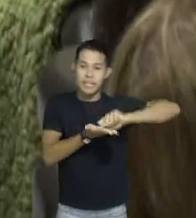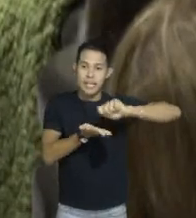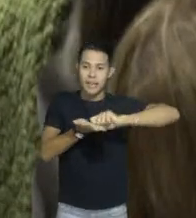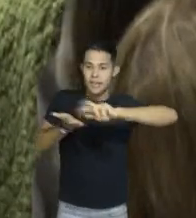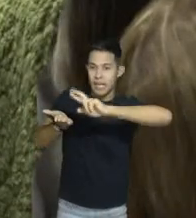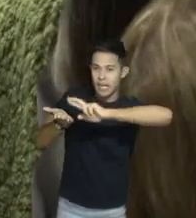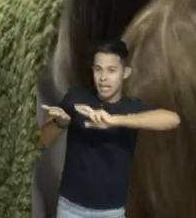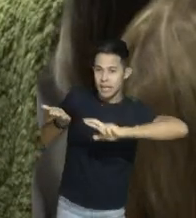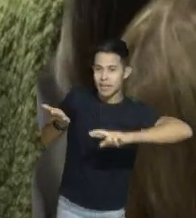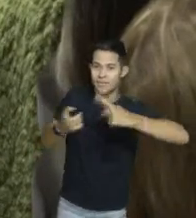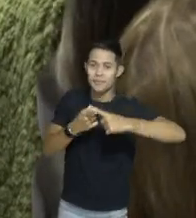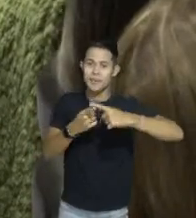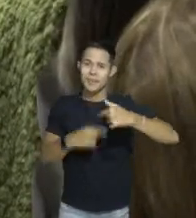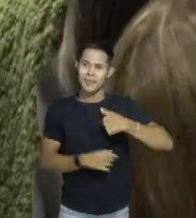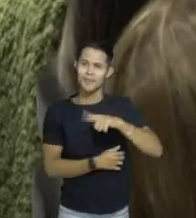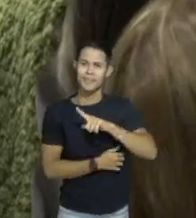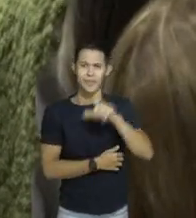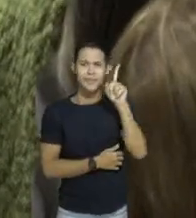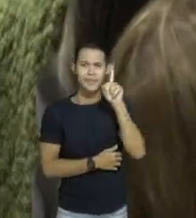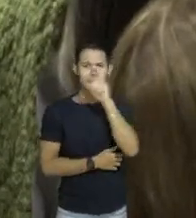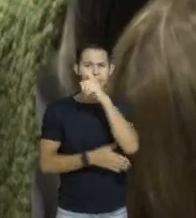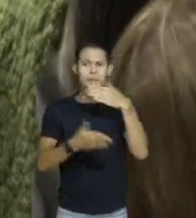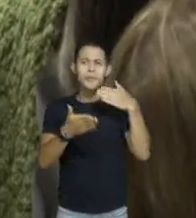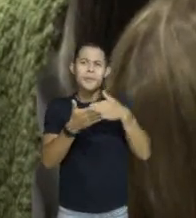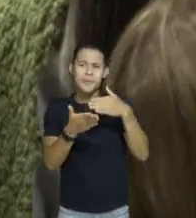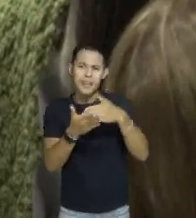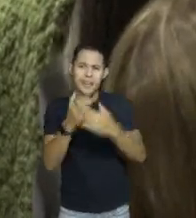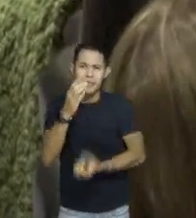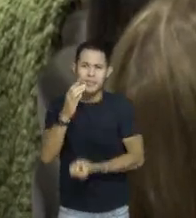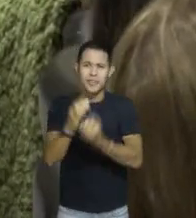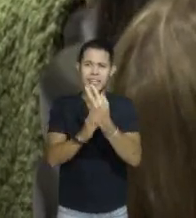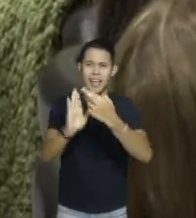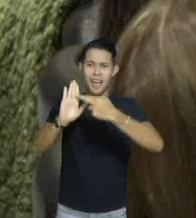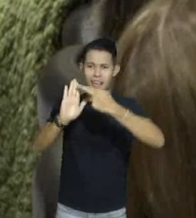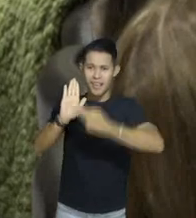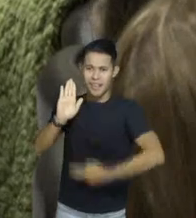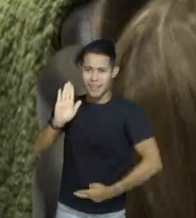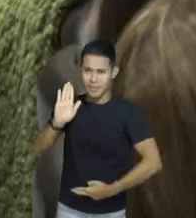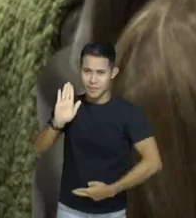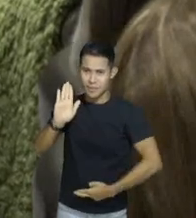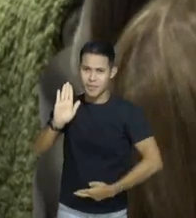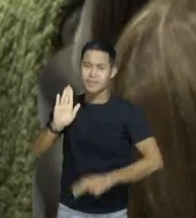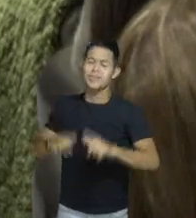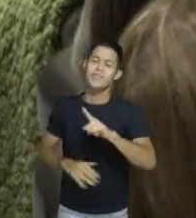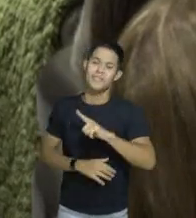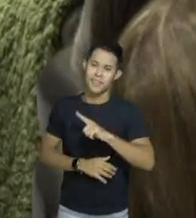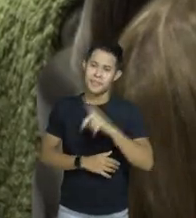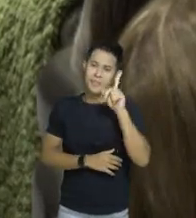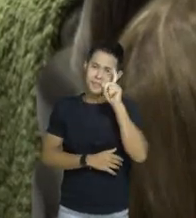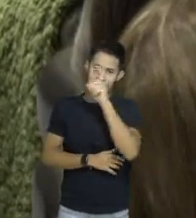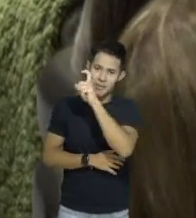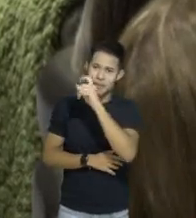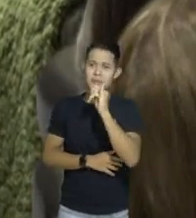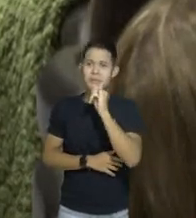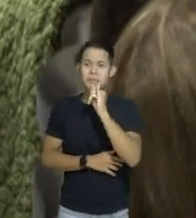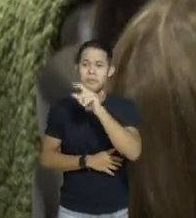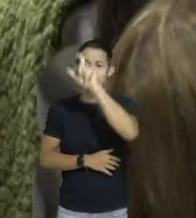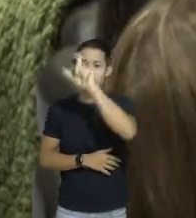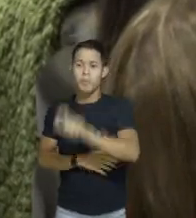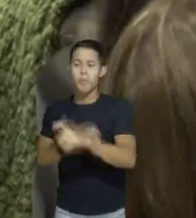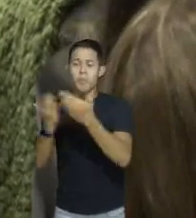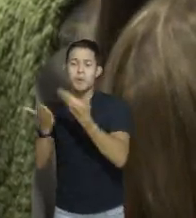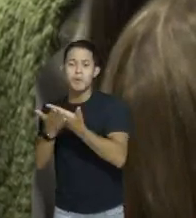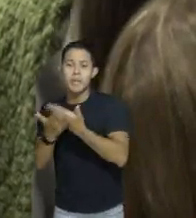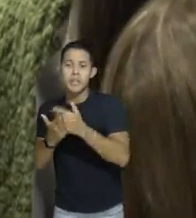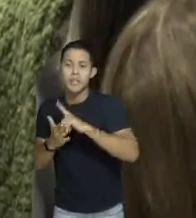tenho muita dificuldade de fazer relatórios para fono. Porque uma coisa é quando um estudante tem algum problema pontual.